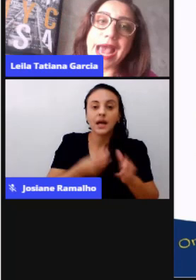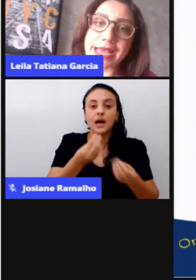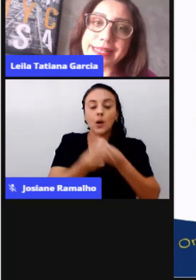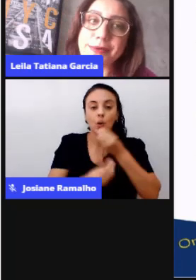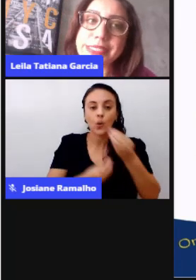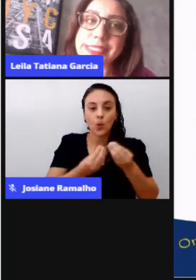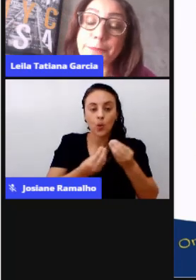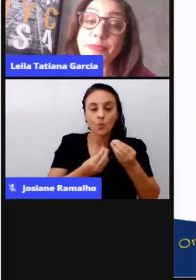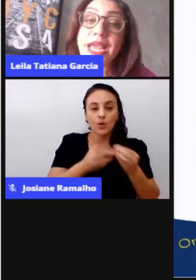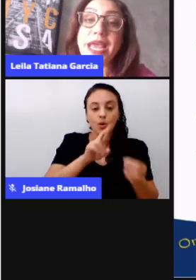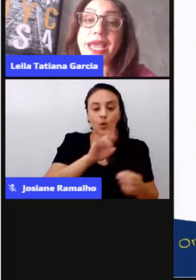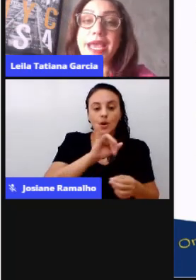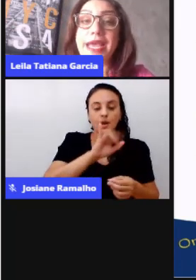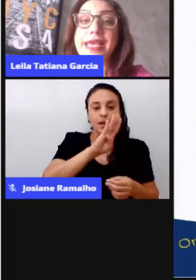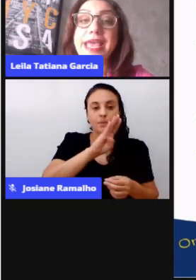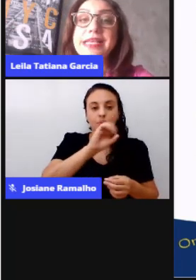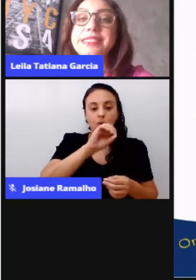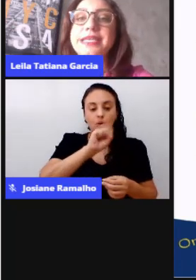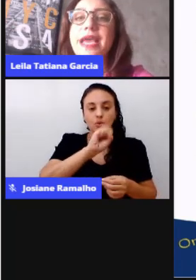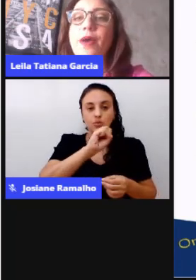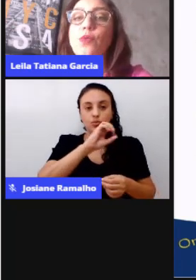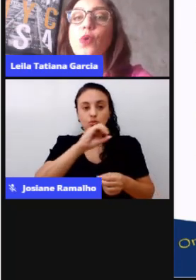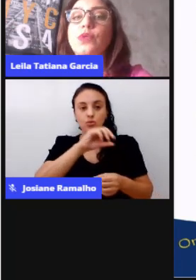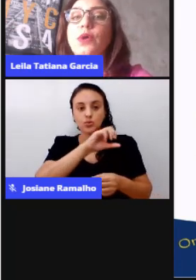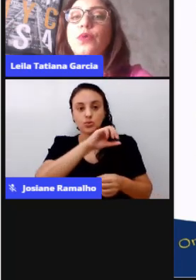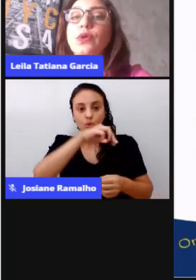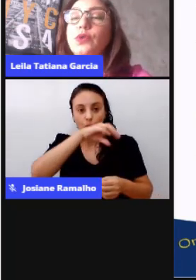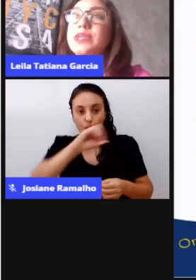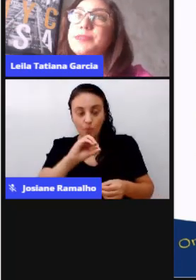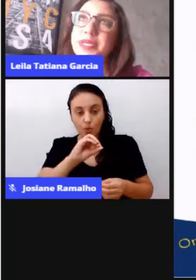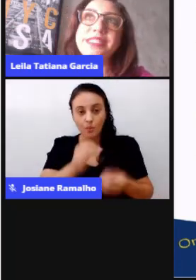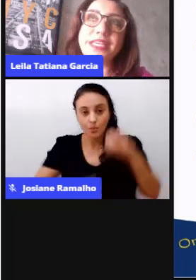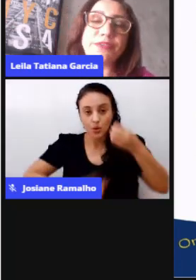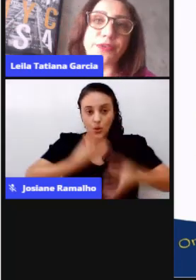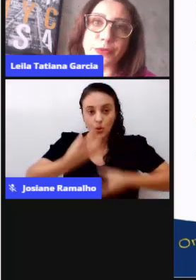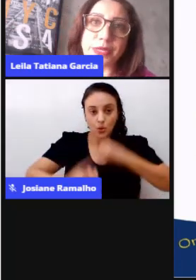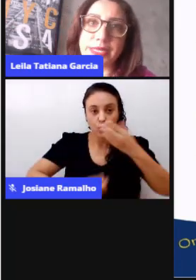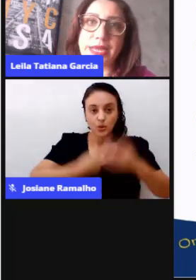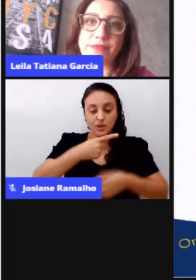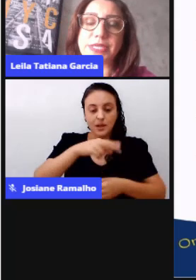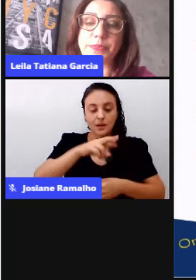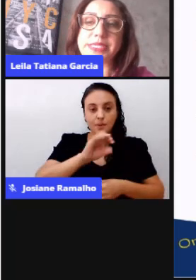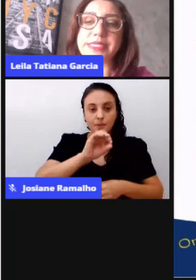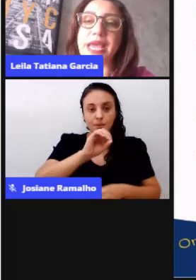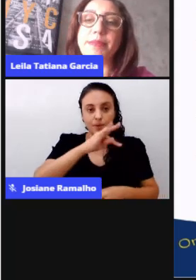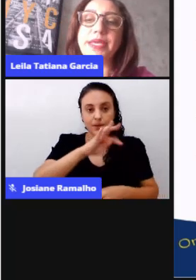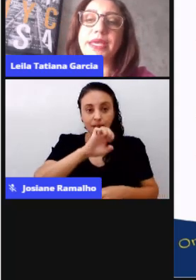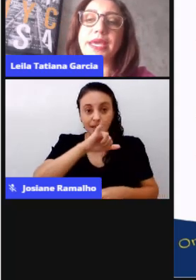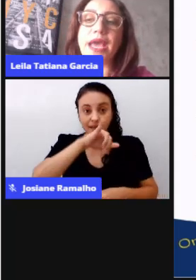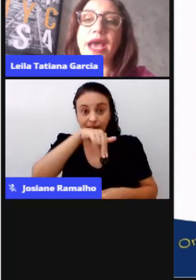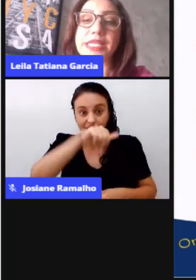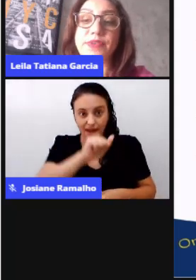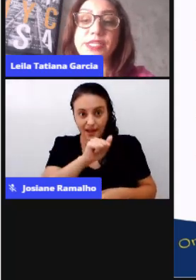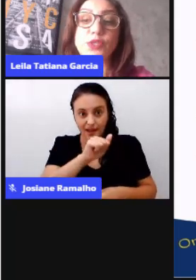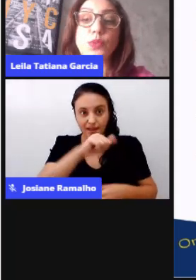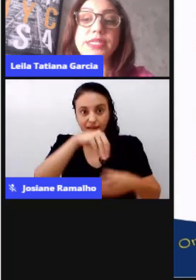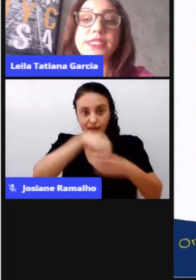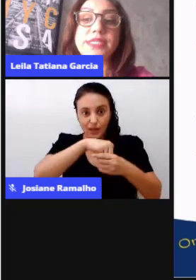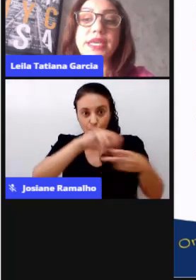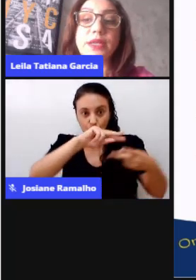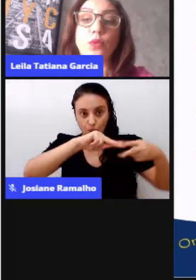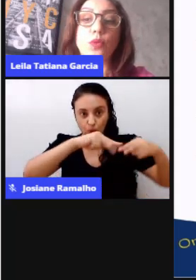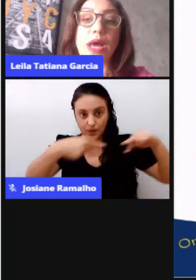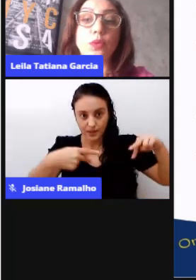para o DNA. Então, assim, esse é um conteúdo específico, né? Você percebe que, às